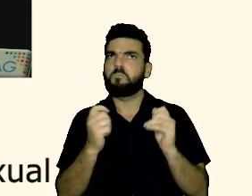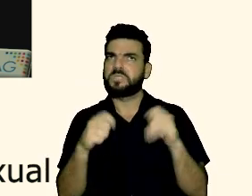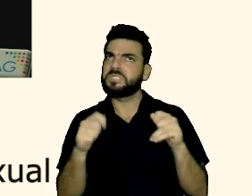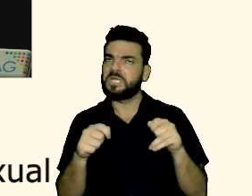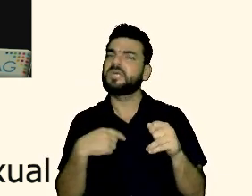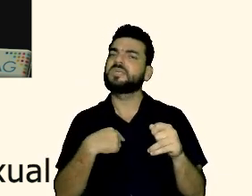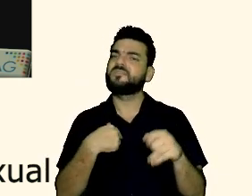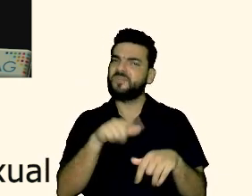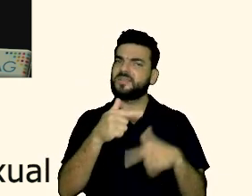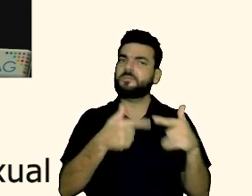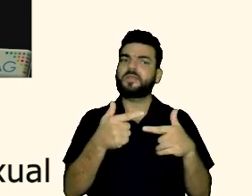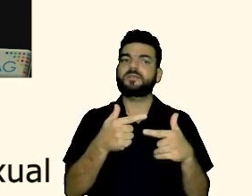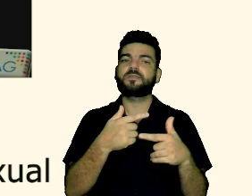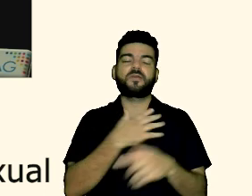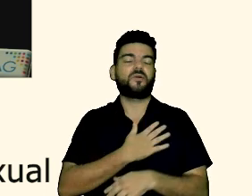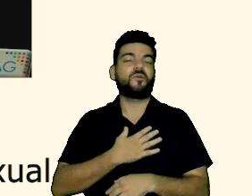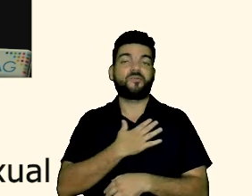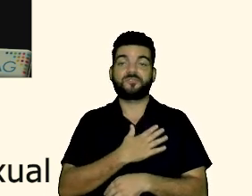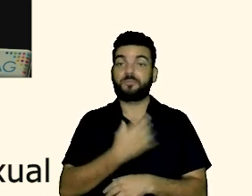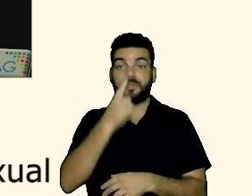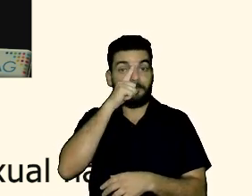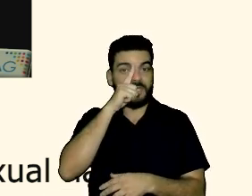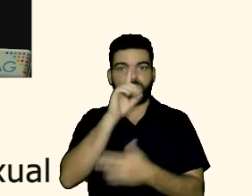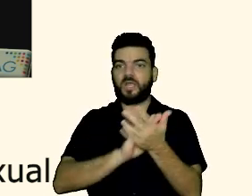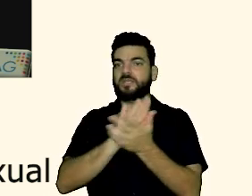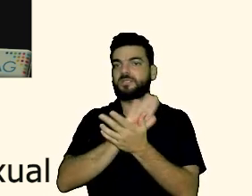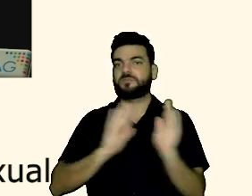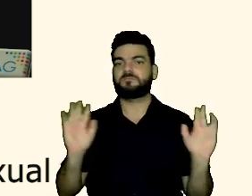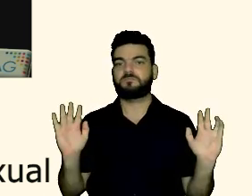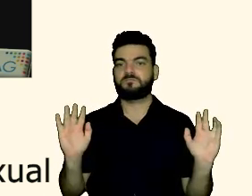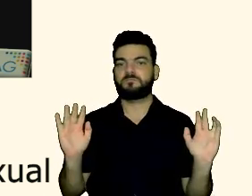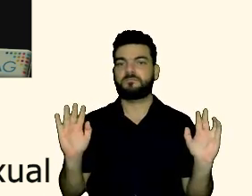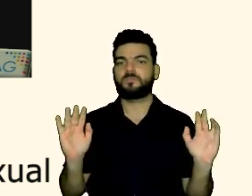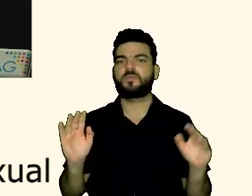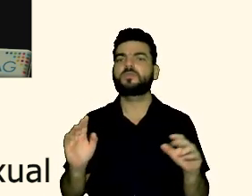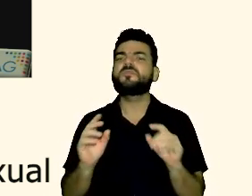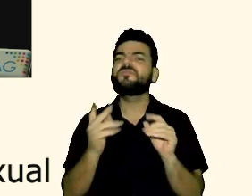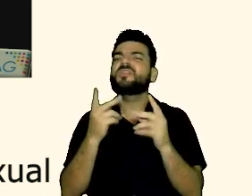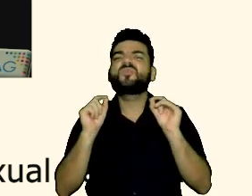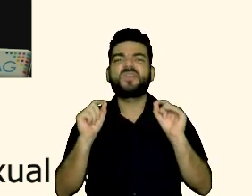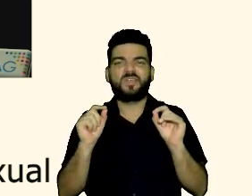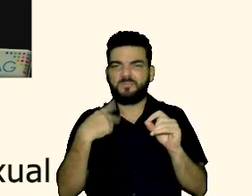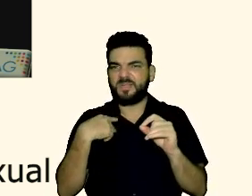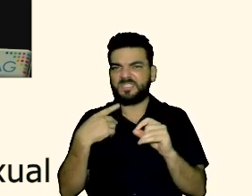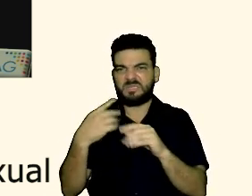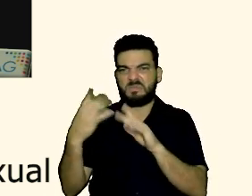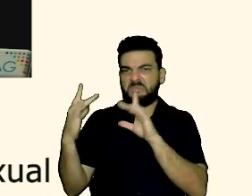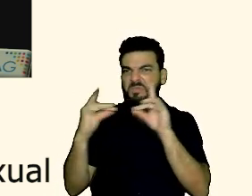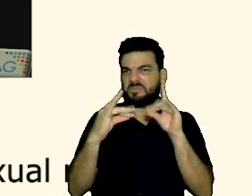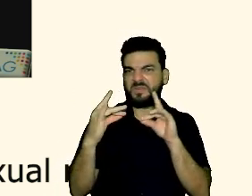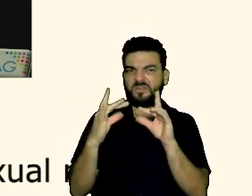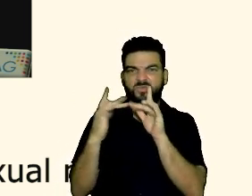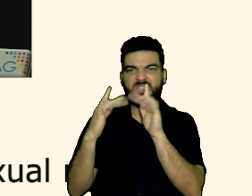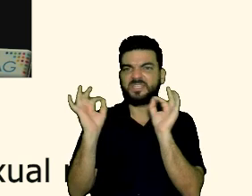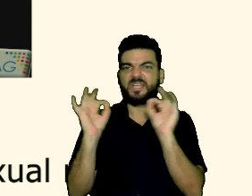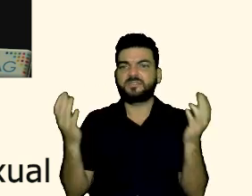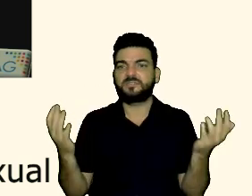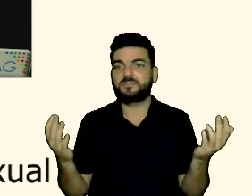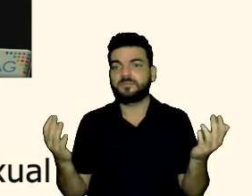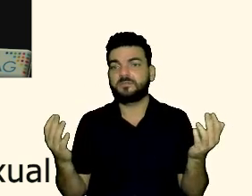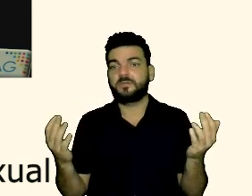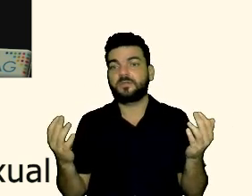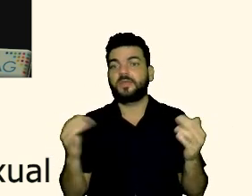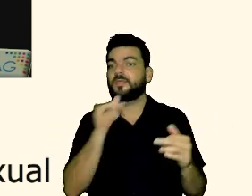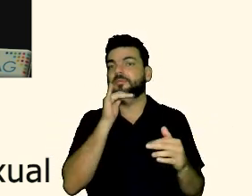interpessoais. O que ela quer dizer de não correr riscos interpessoais? É de não ser interpretada como uma